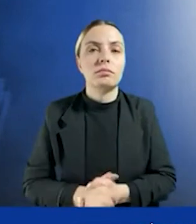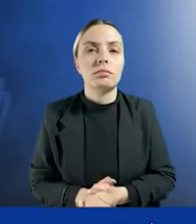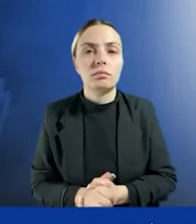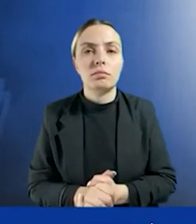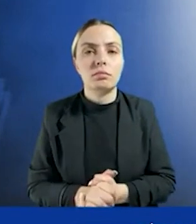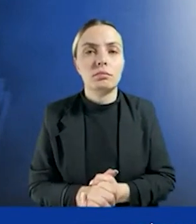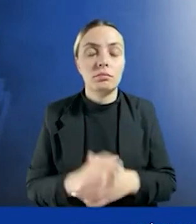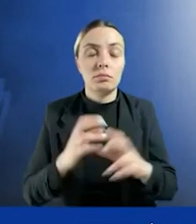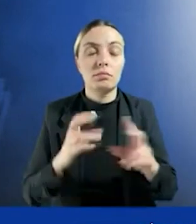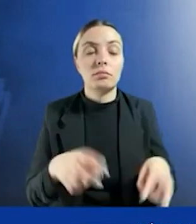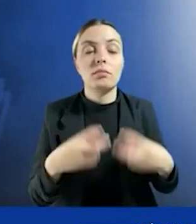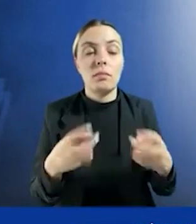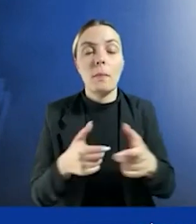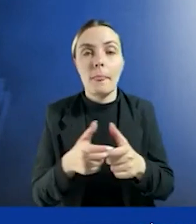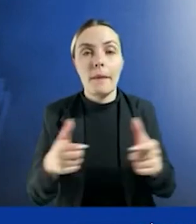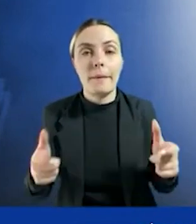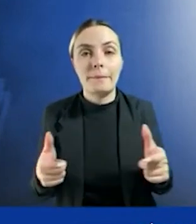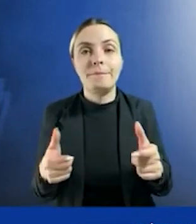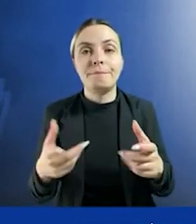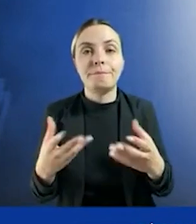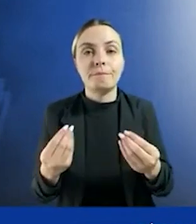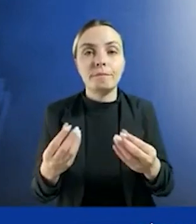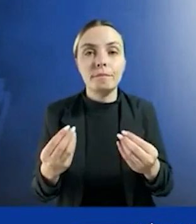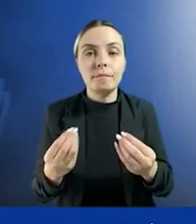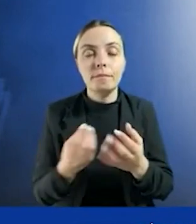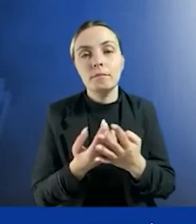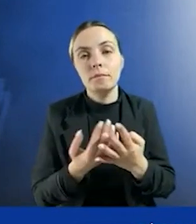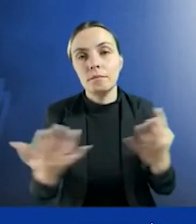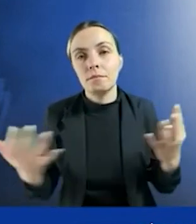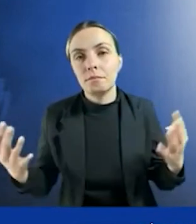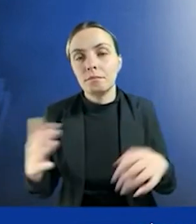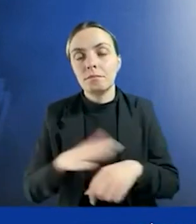que aumentou demais ao longo desse tempo.